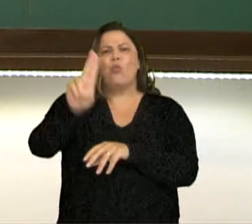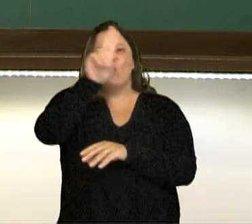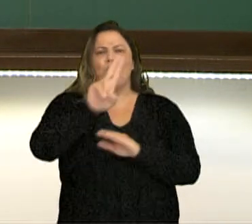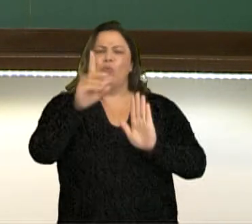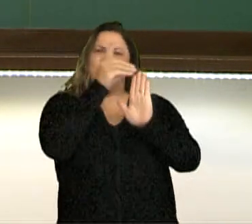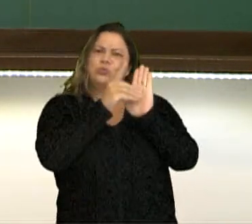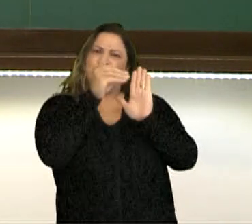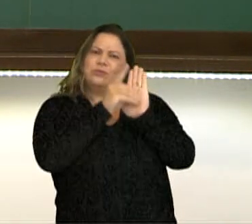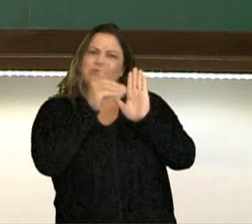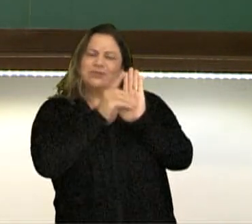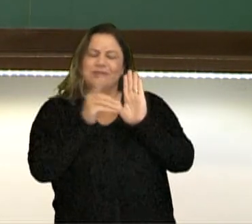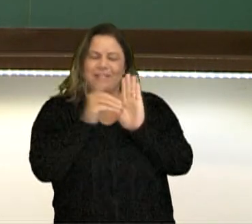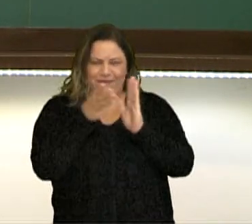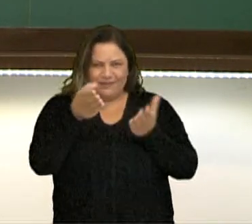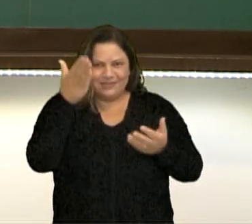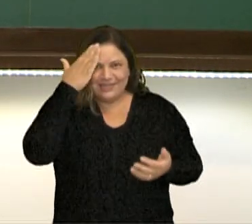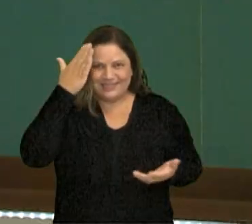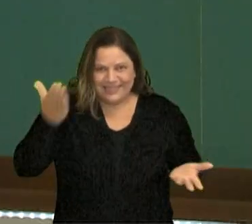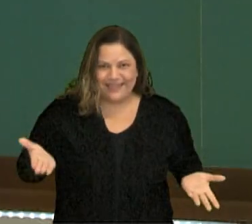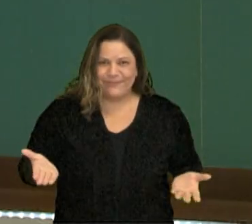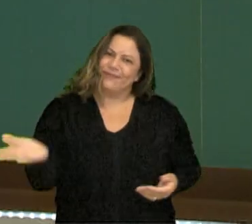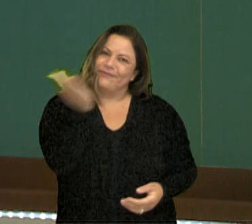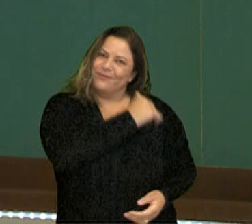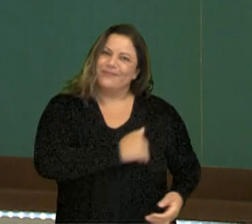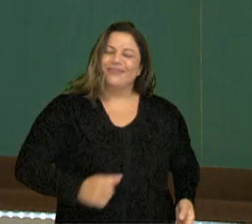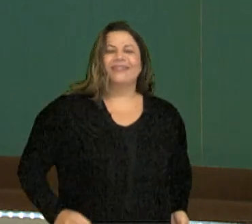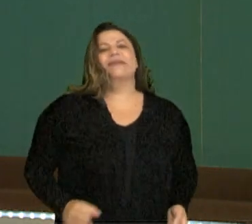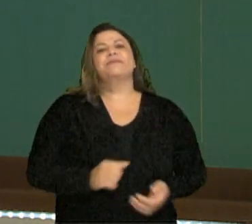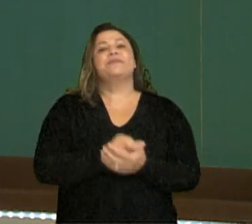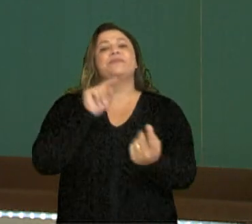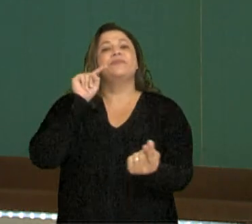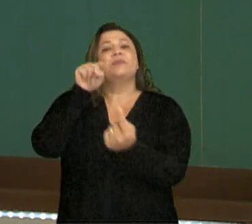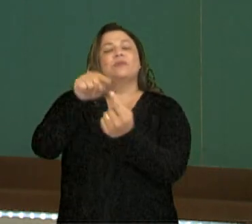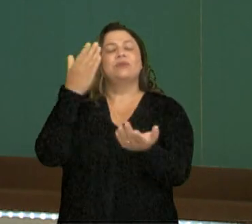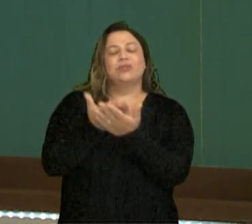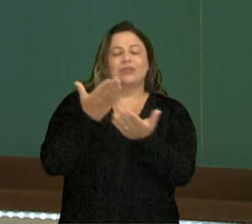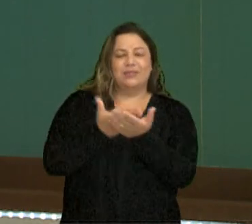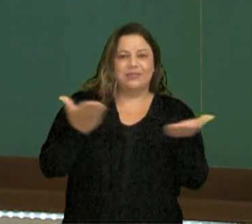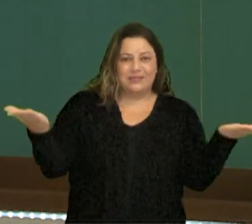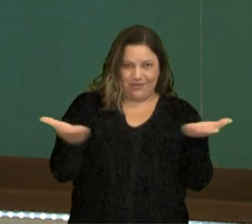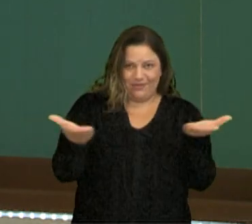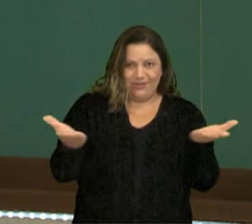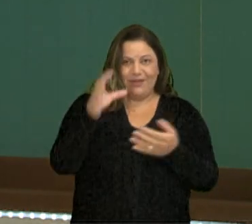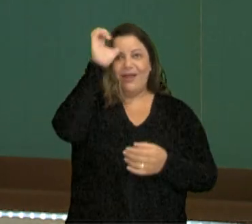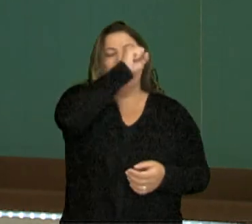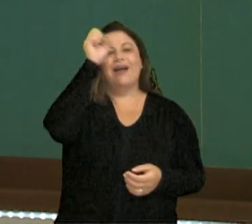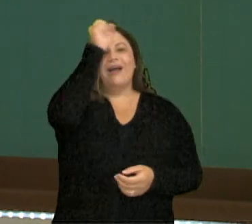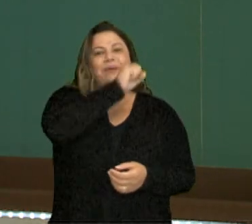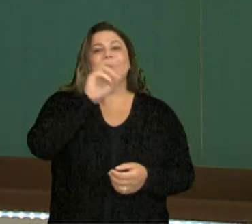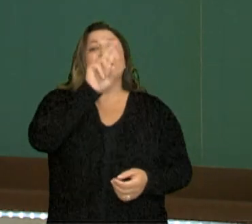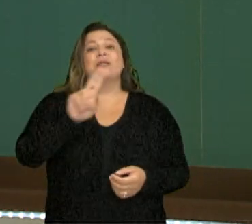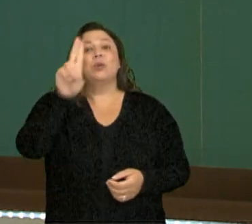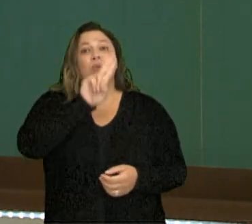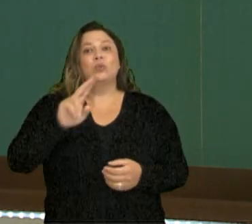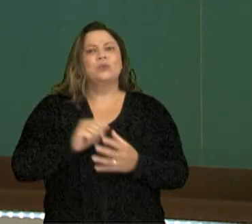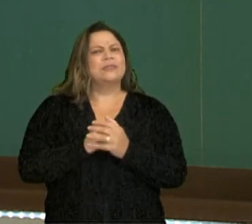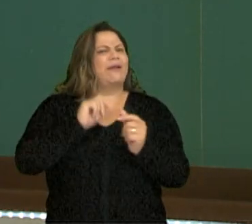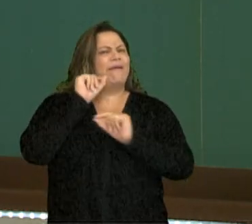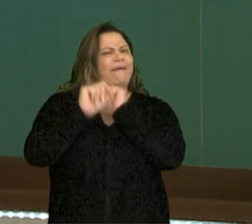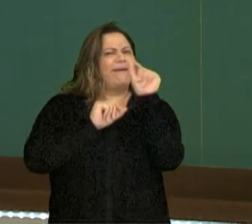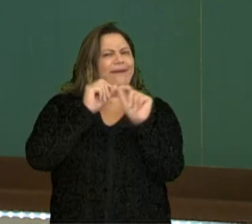dicionário? Então vamos lá, let's go! O objetivo dessa aula, a gente vai aprender a utilizar um dicionário